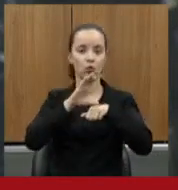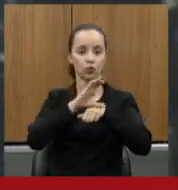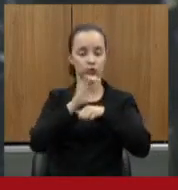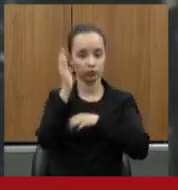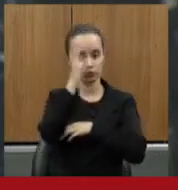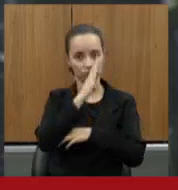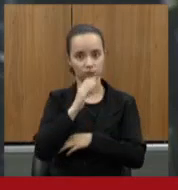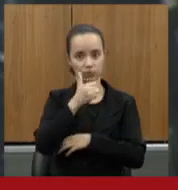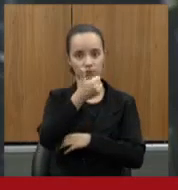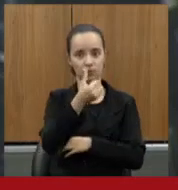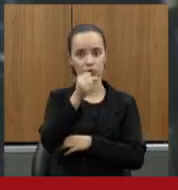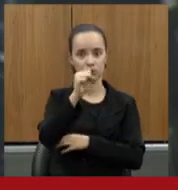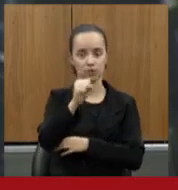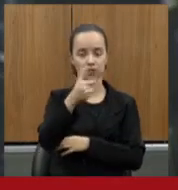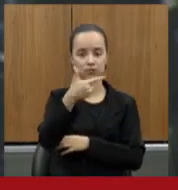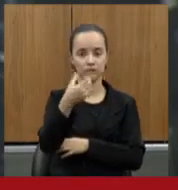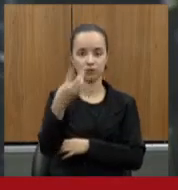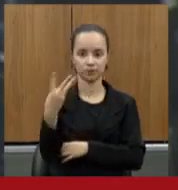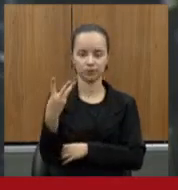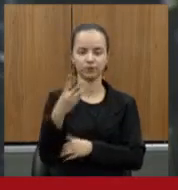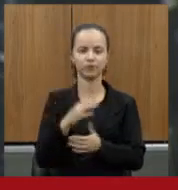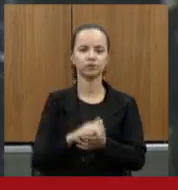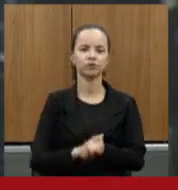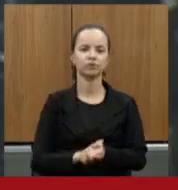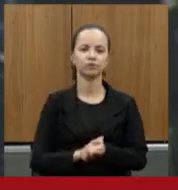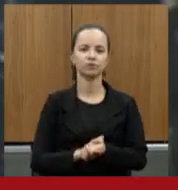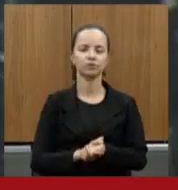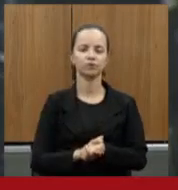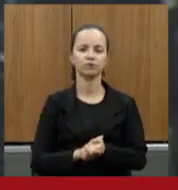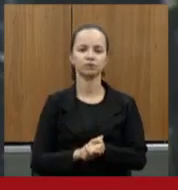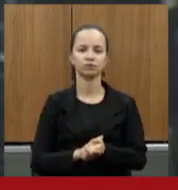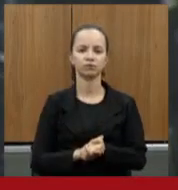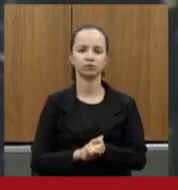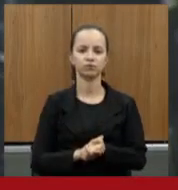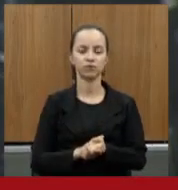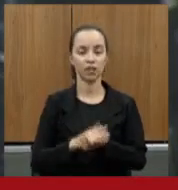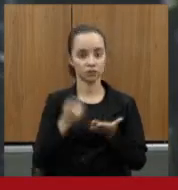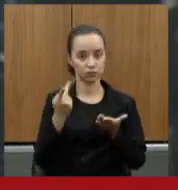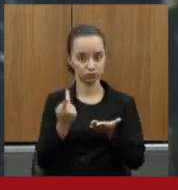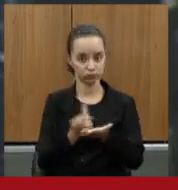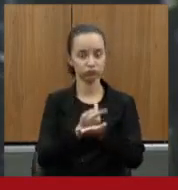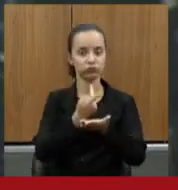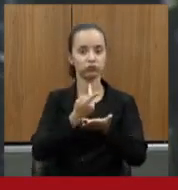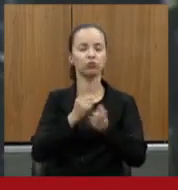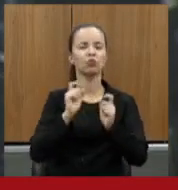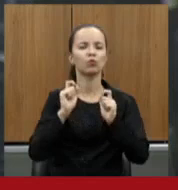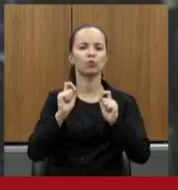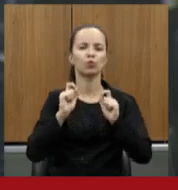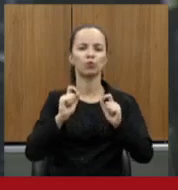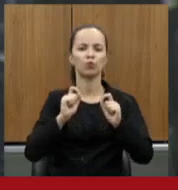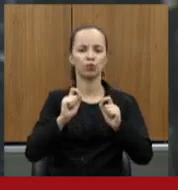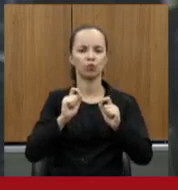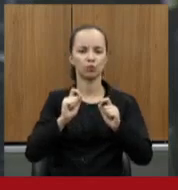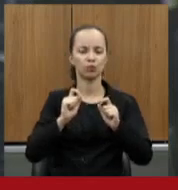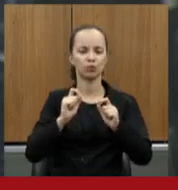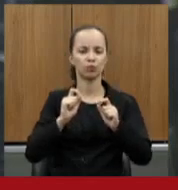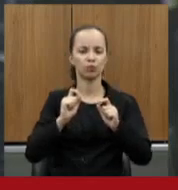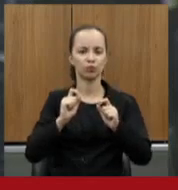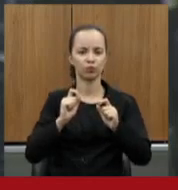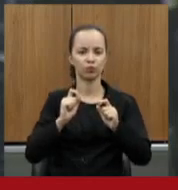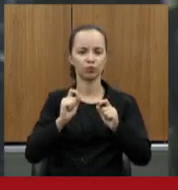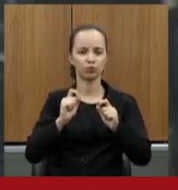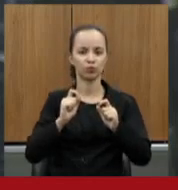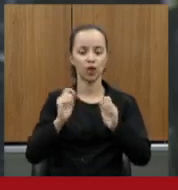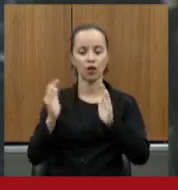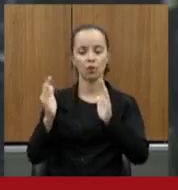de 1823. E essa revelação da mais nova safra